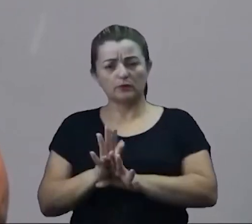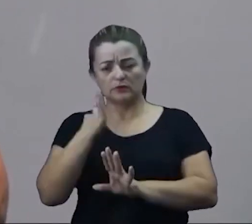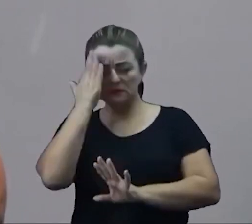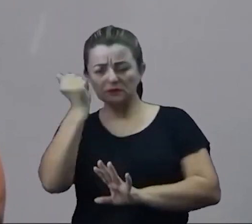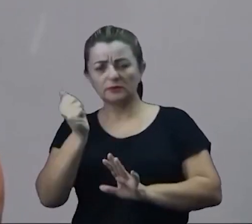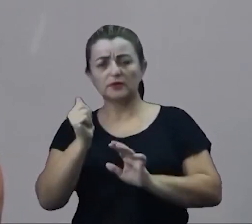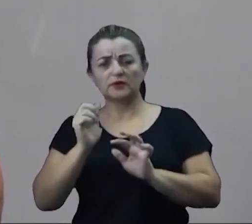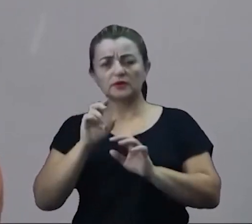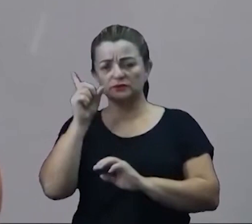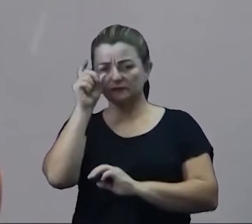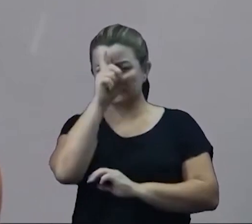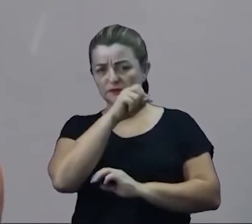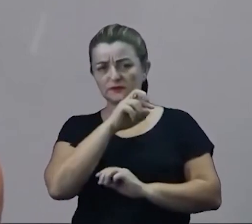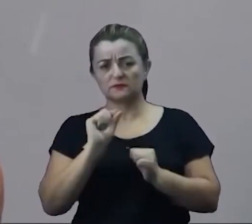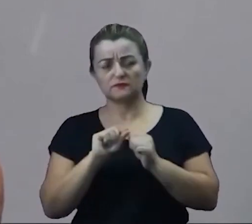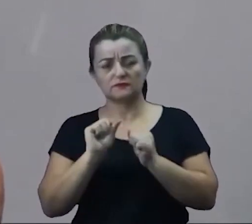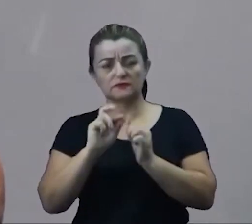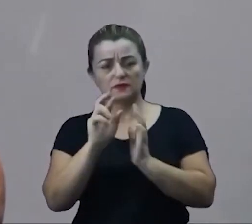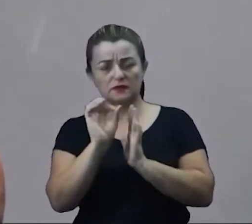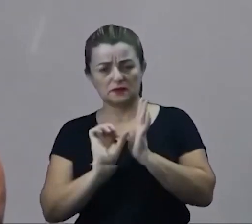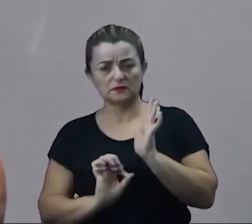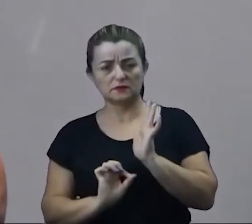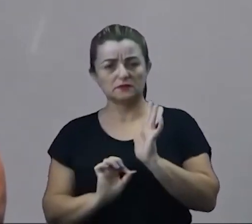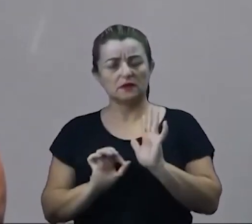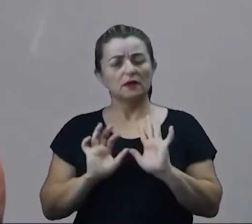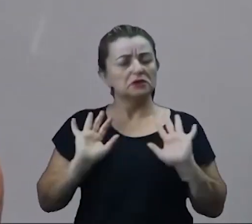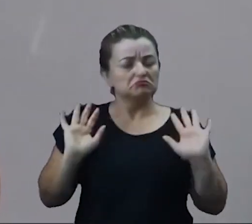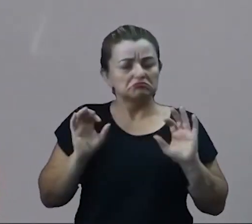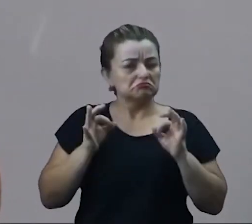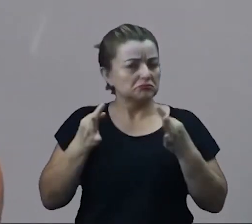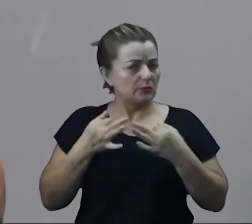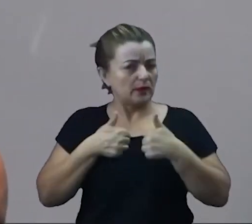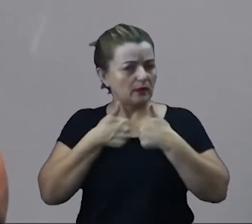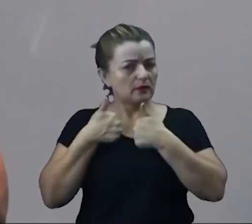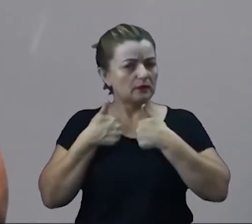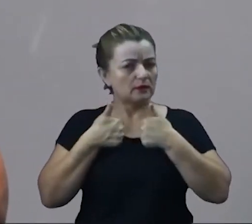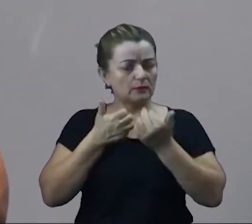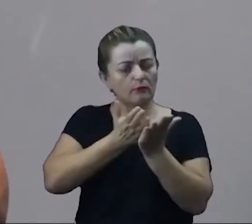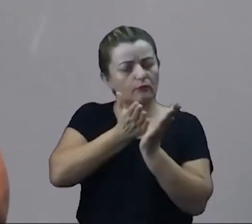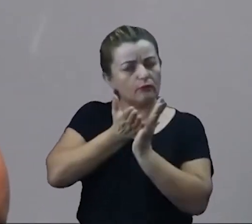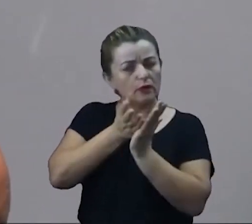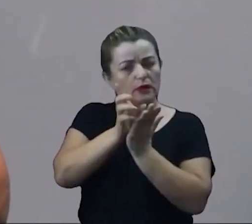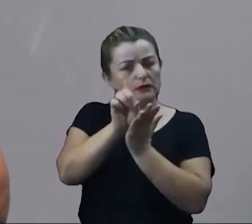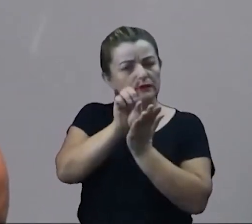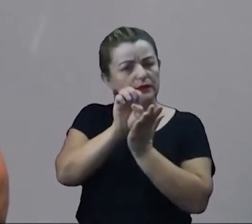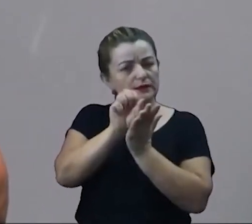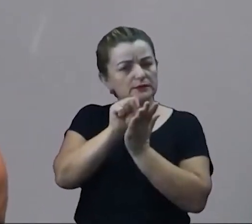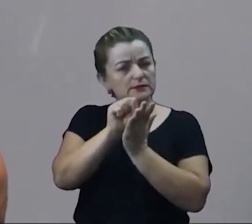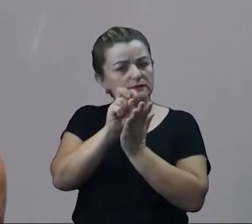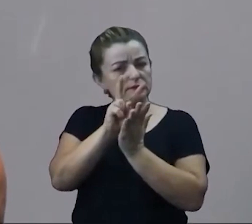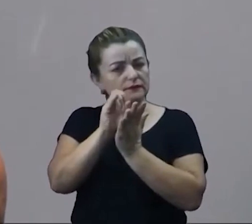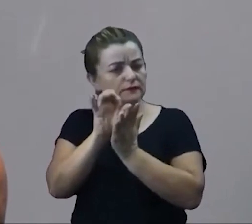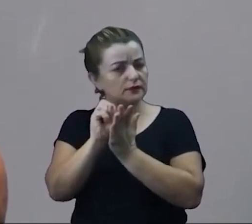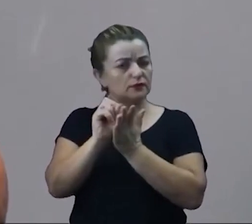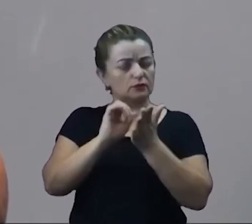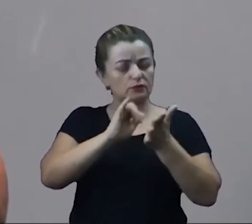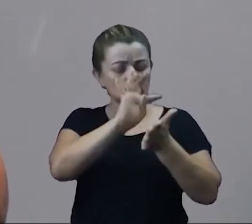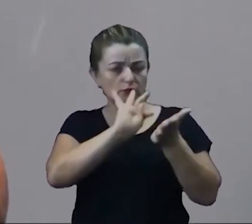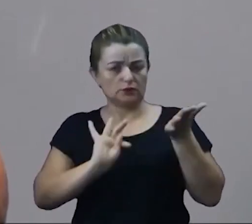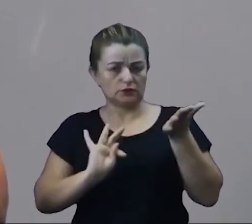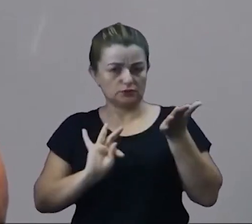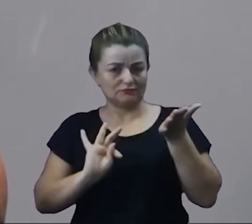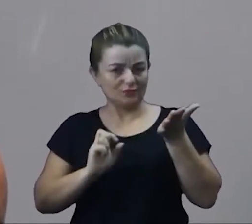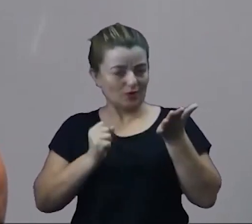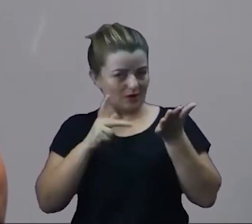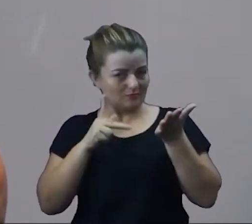redação e tal. Então, tudo bem ele cometer até 2 desvios em um texto que ele teve que fazer naquele momento, né, sob pressão, tá